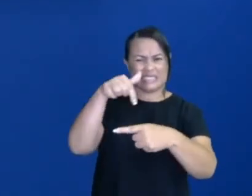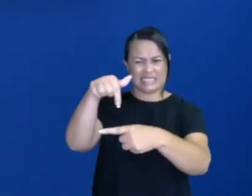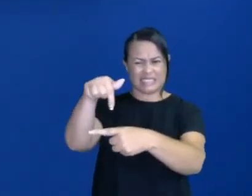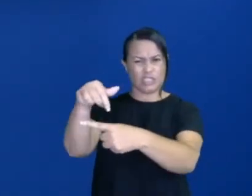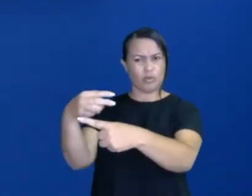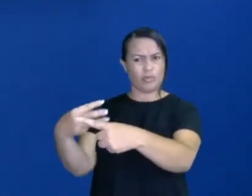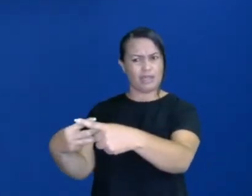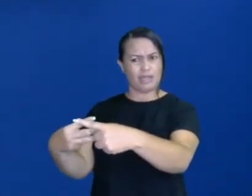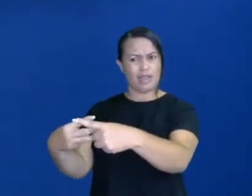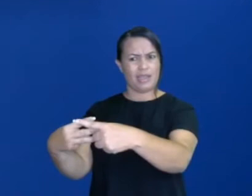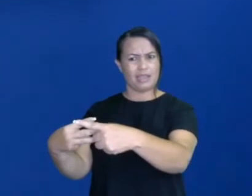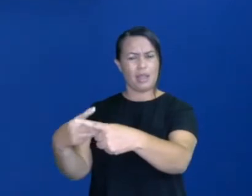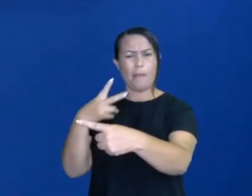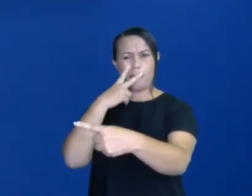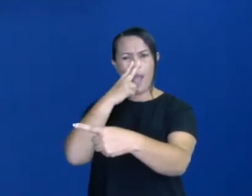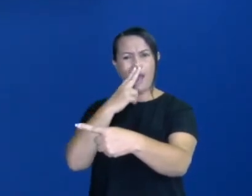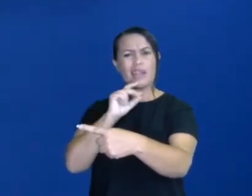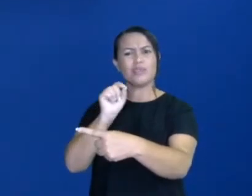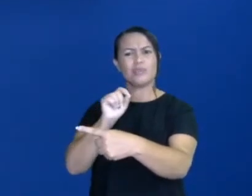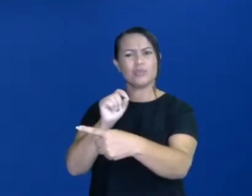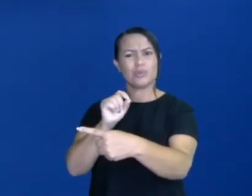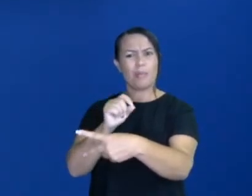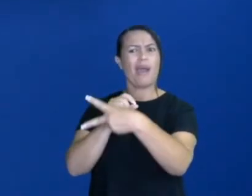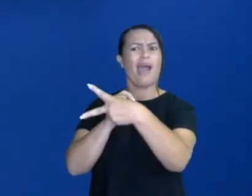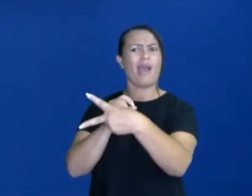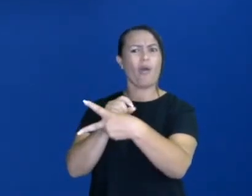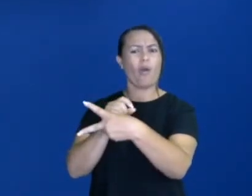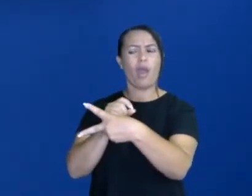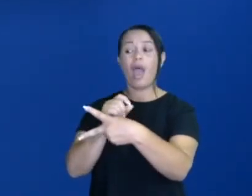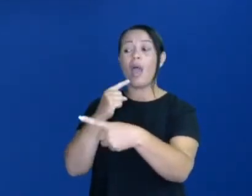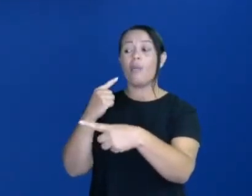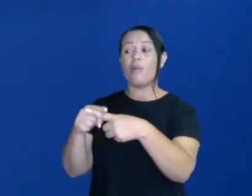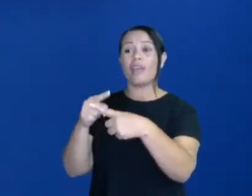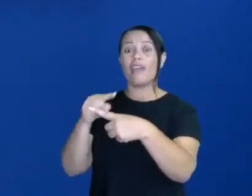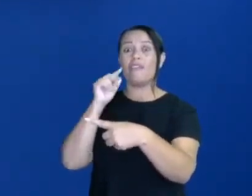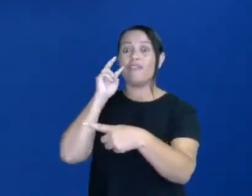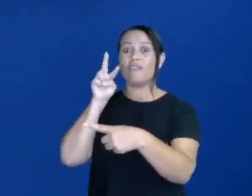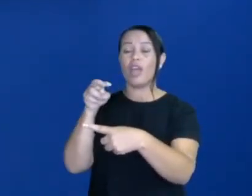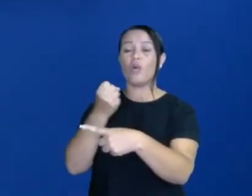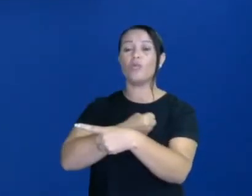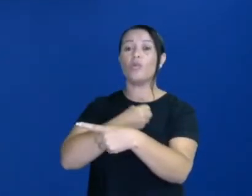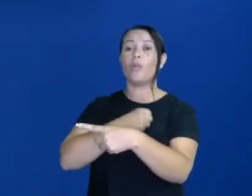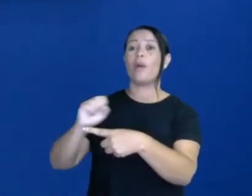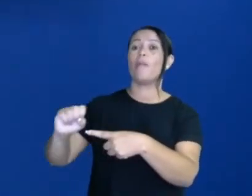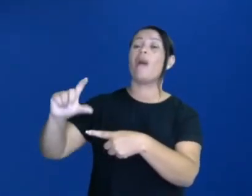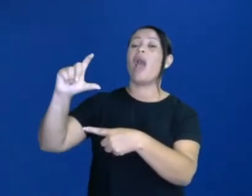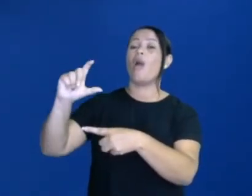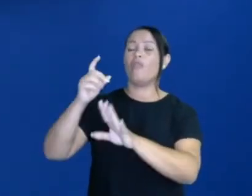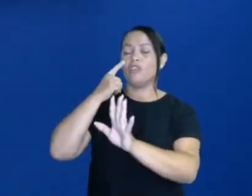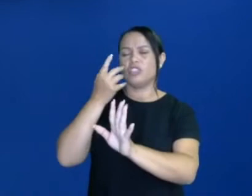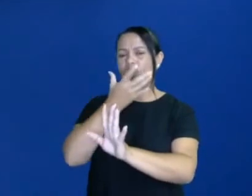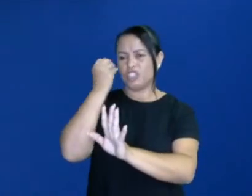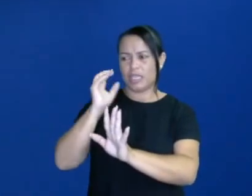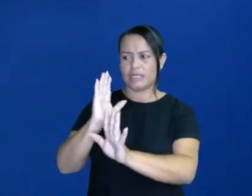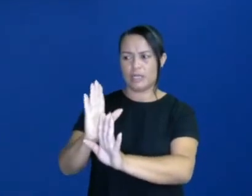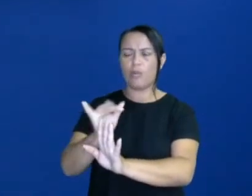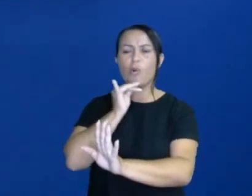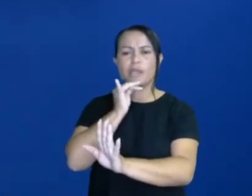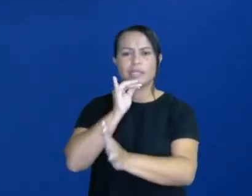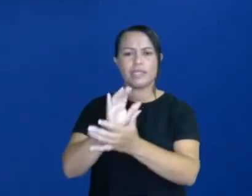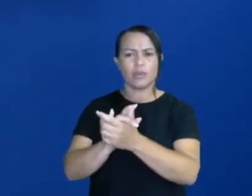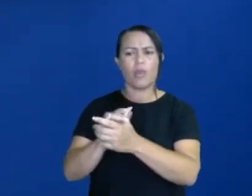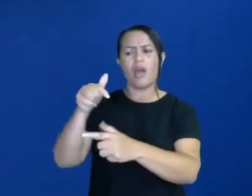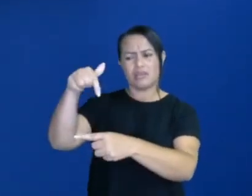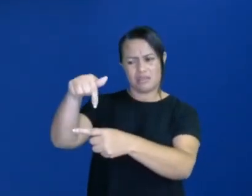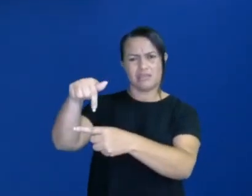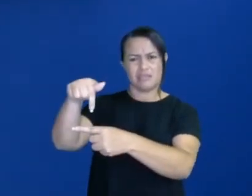é maior. Ou seja, porque vê o número maior, não é isso? Porque aqui, ó, vamos esquecer aqui. Vamos supor, 7 é